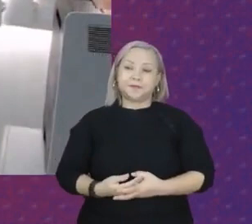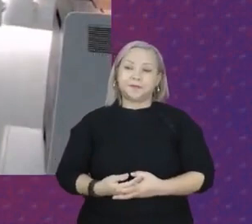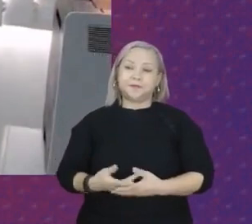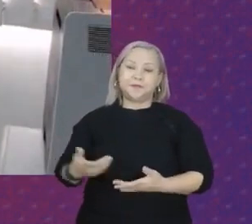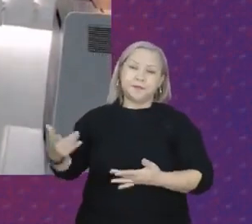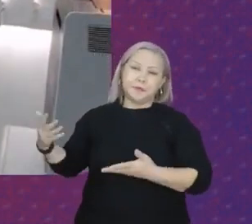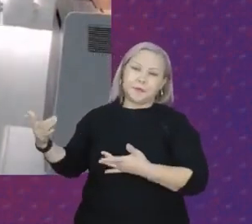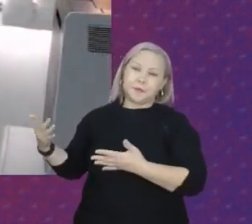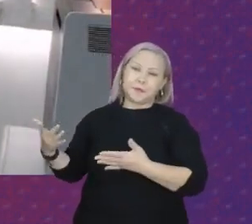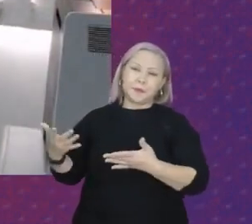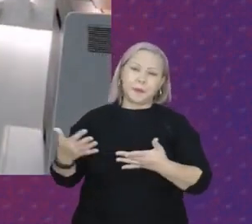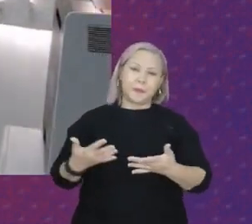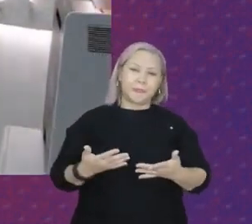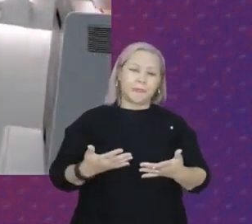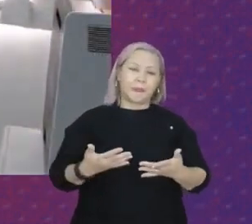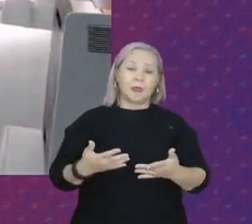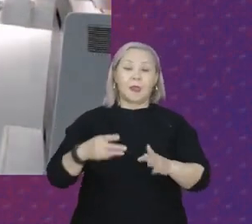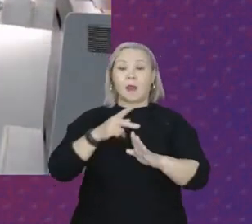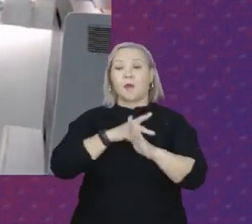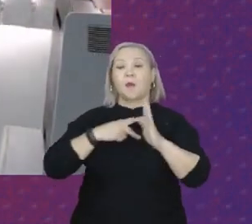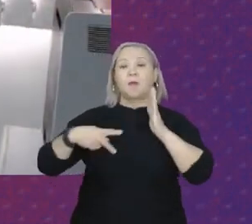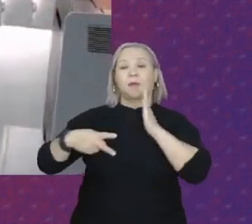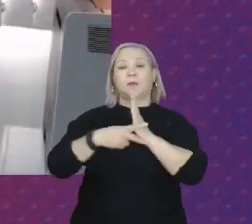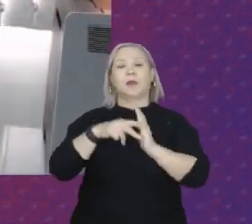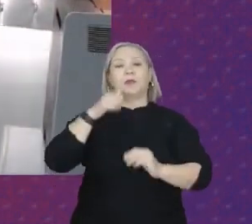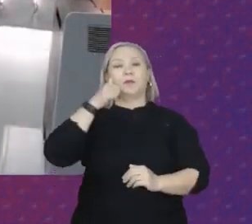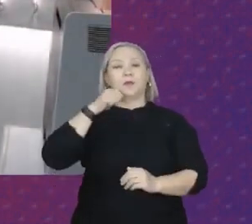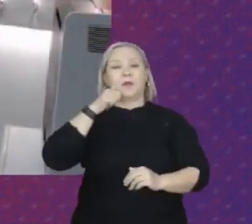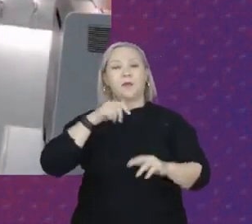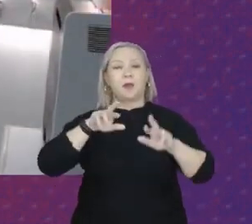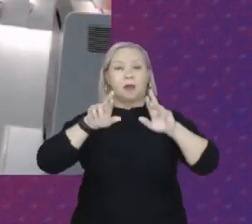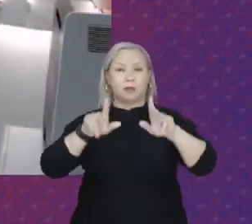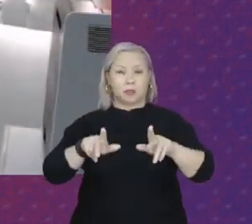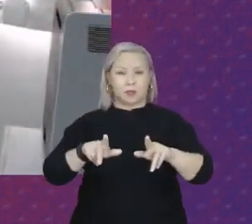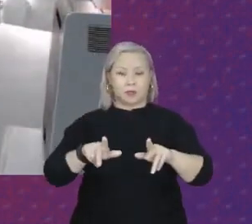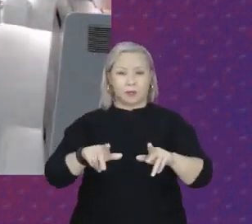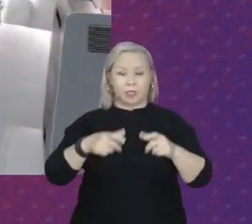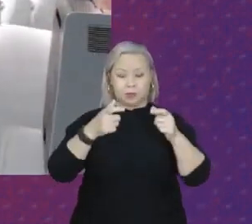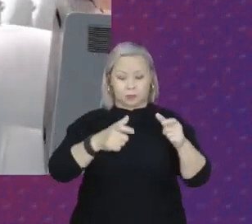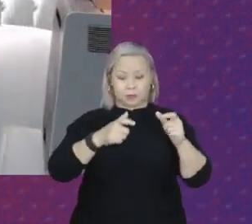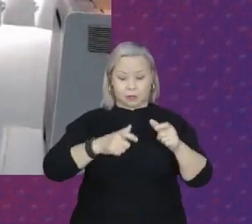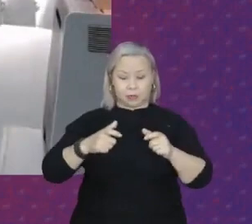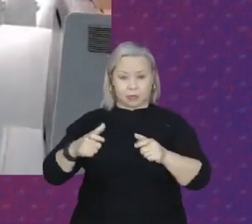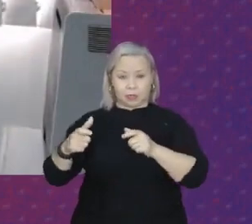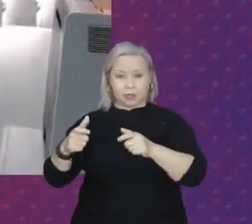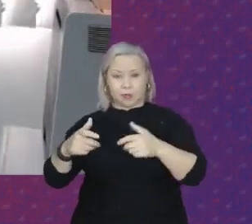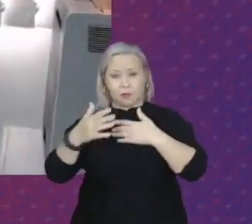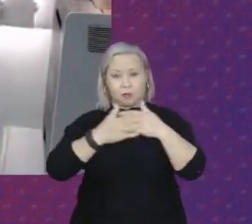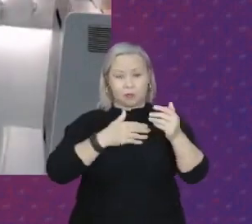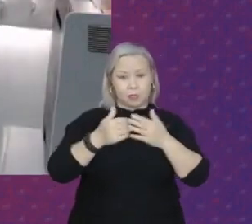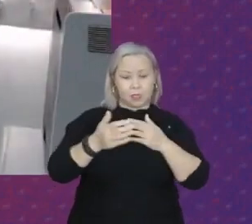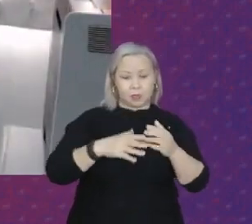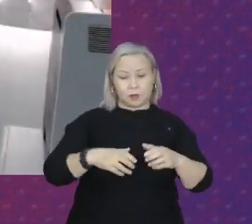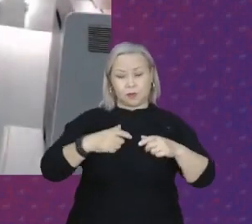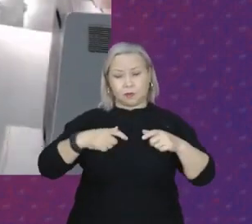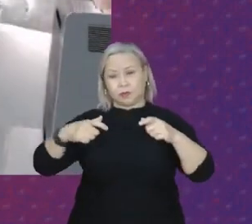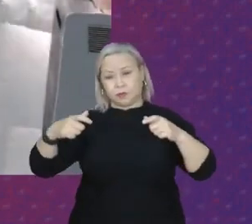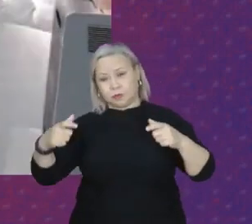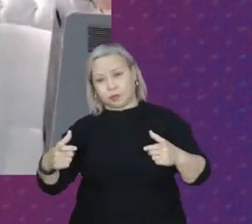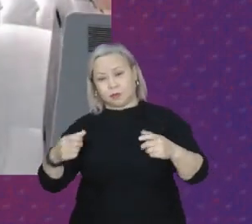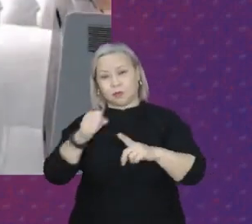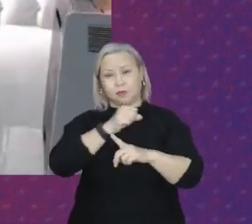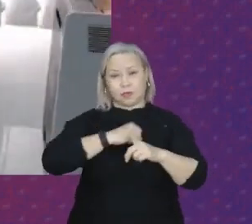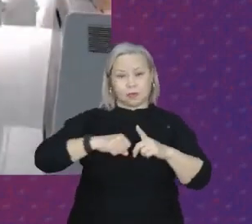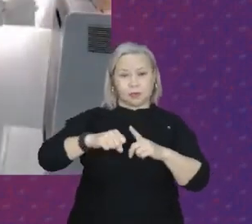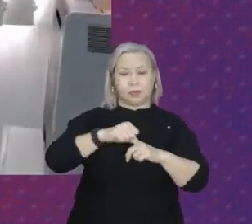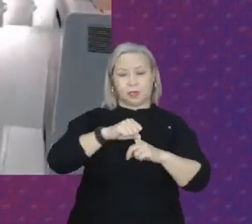trazendo um protagonismo da mulher diante de diferentes setores e ações e dimensões na sociedade,